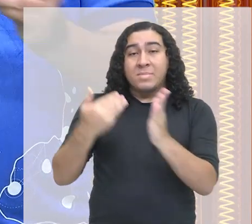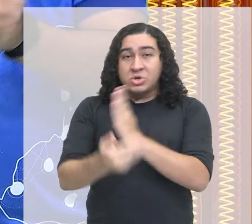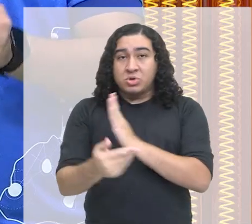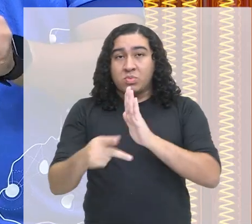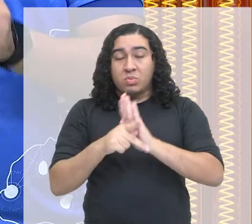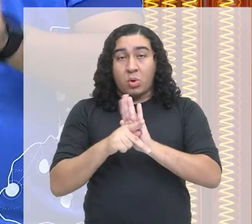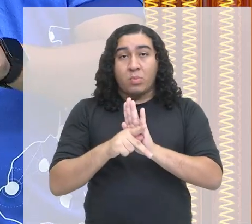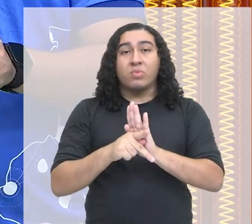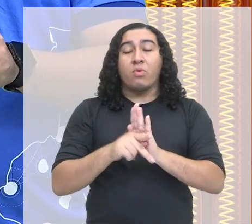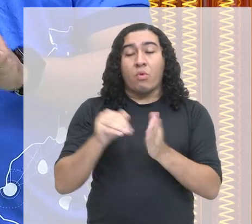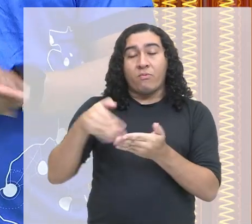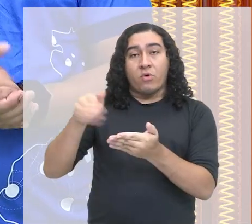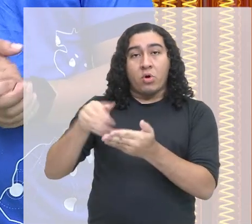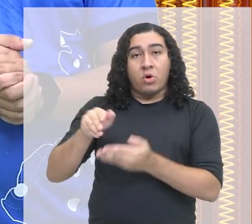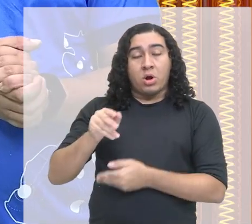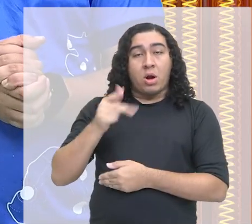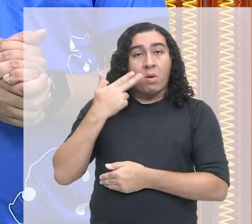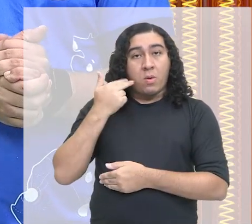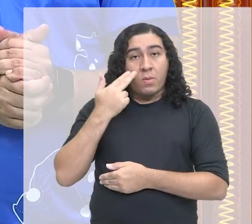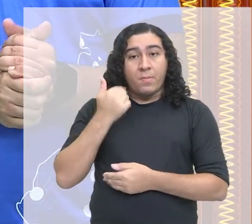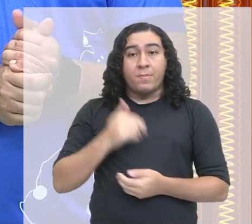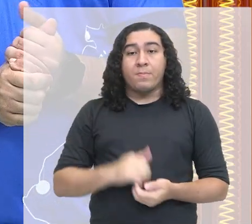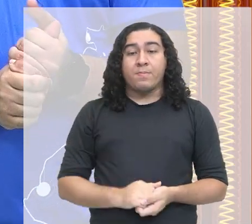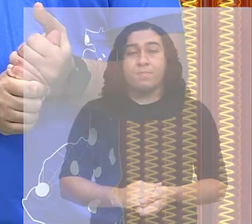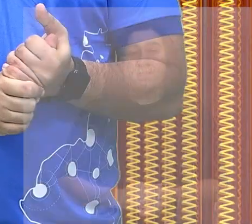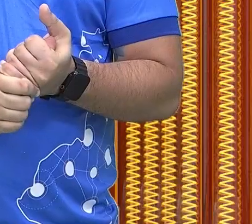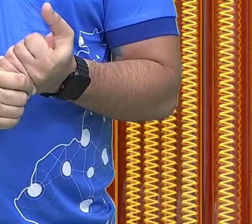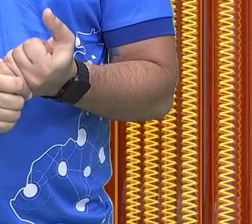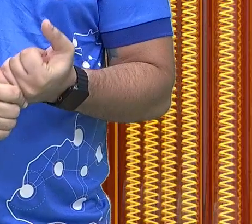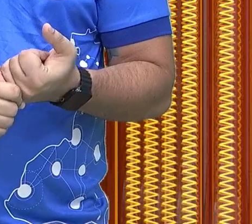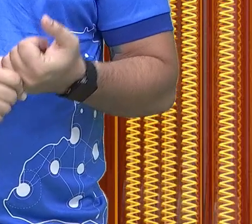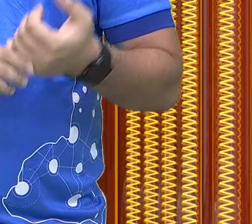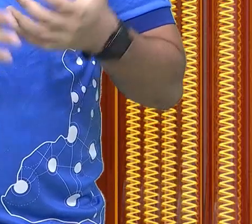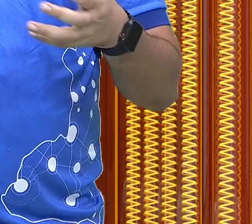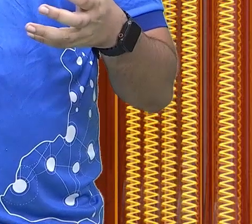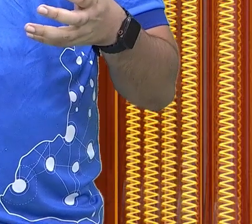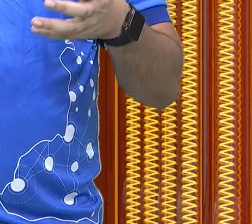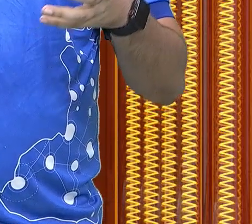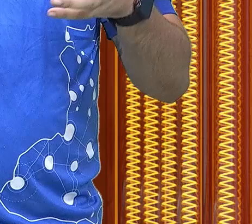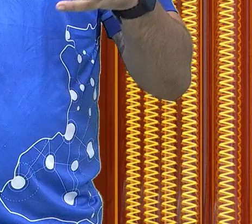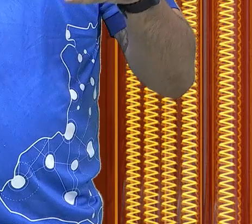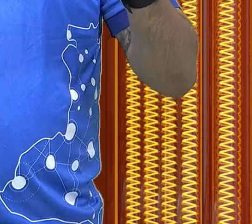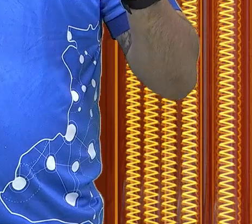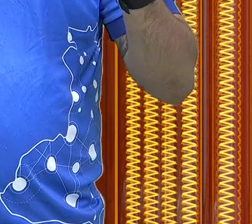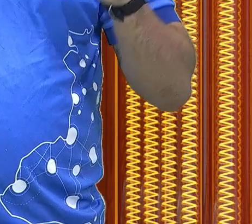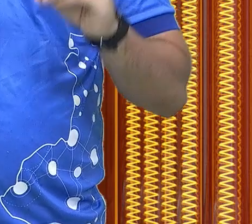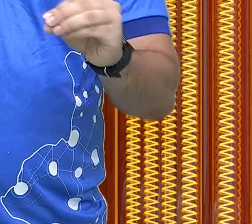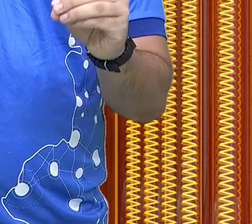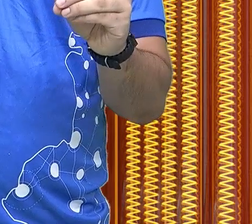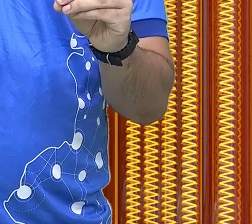né, do fora Collor. E aí você vai ter, né,